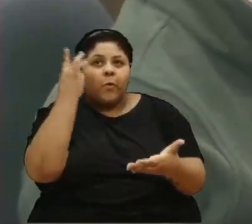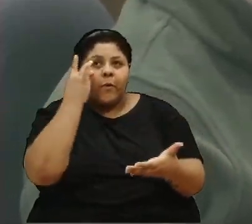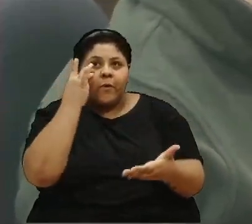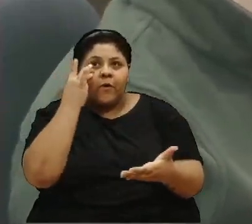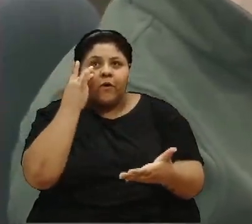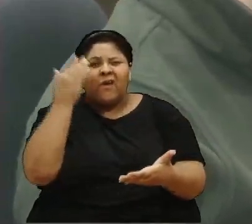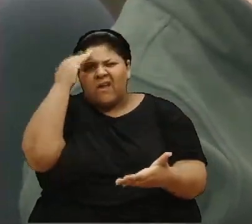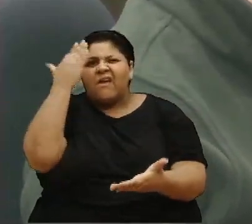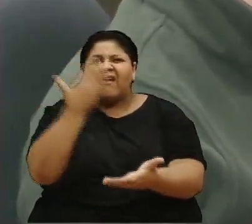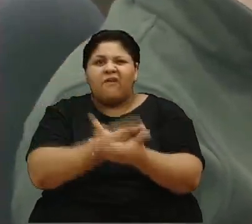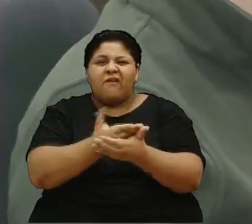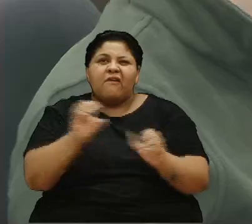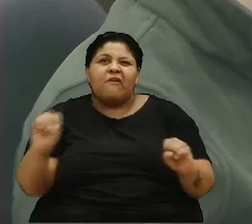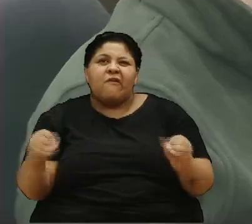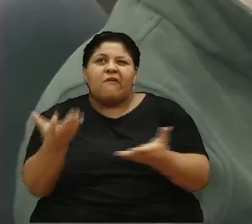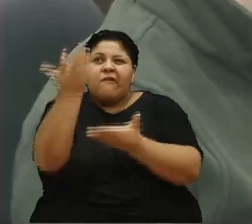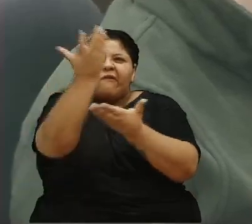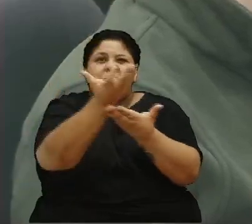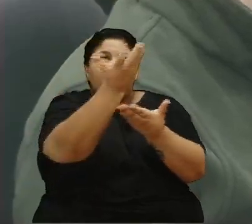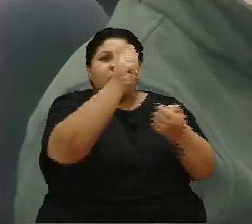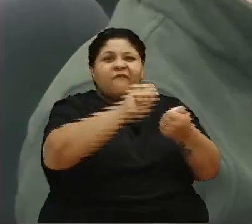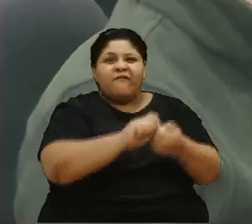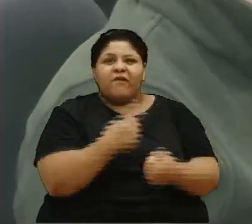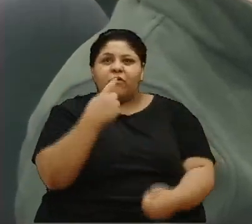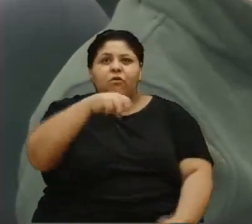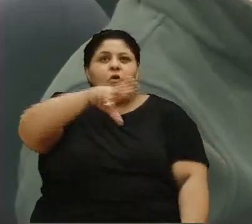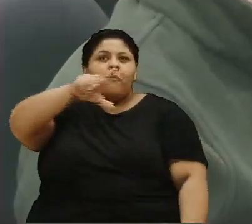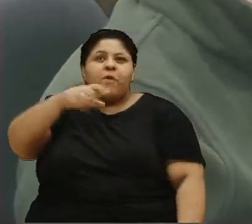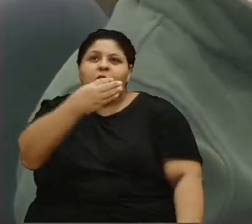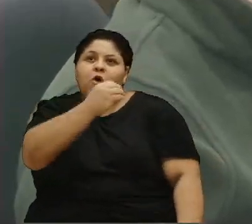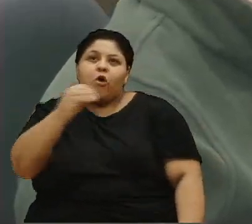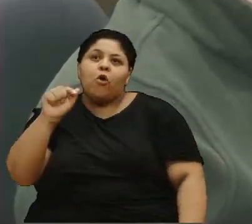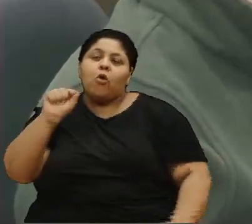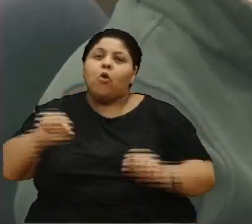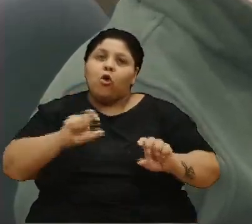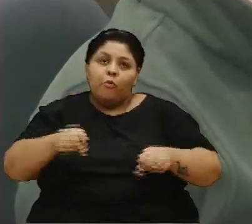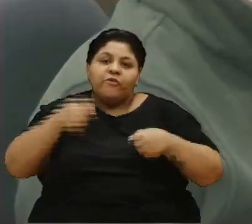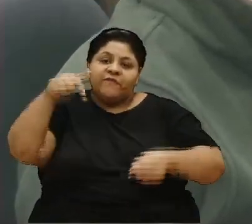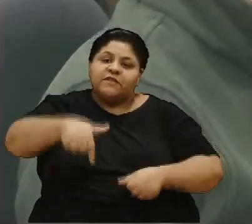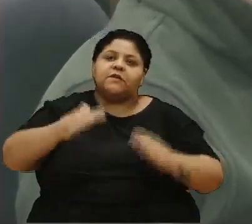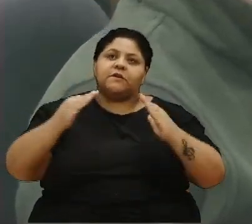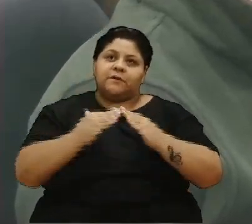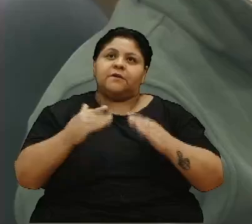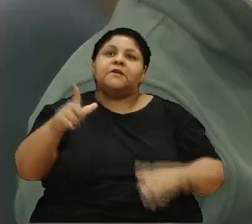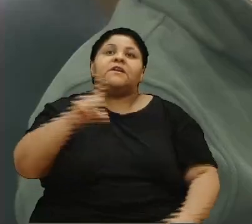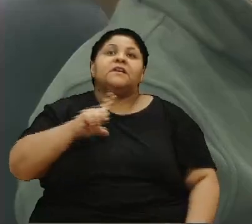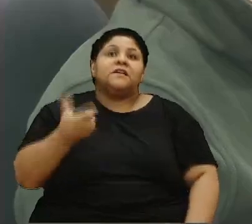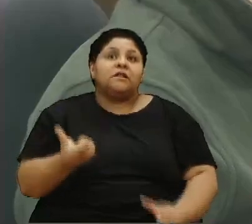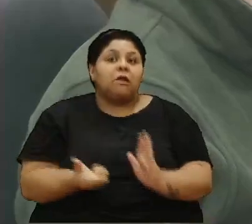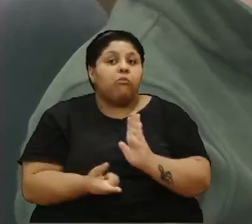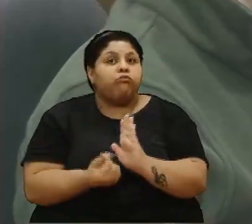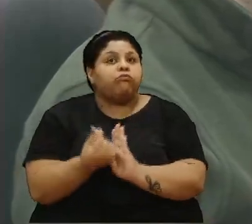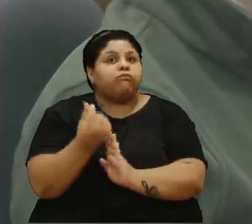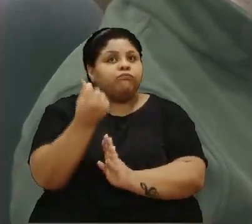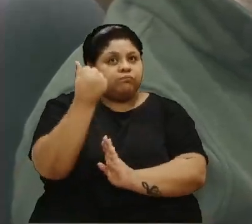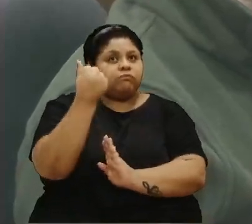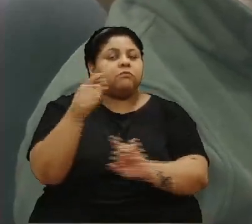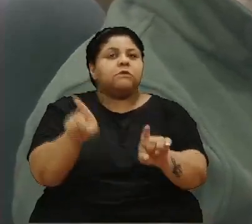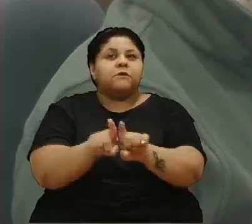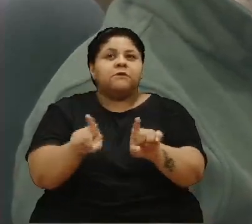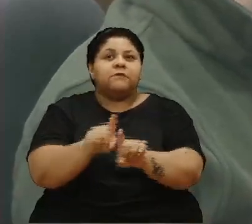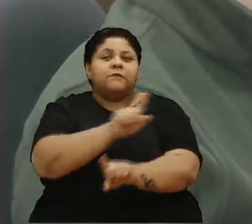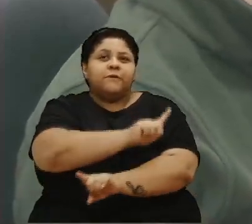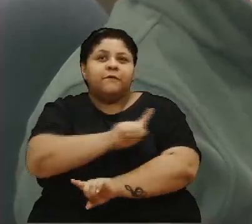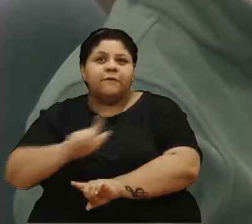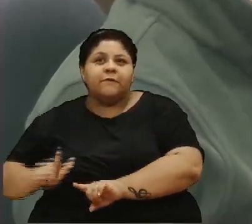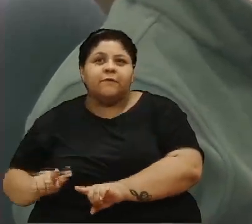E acredito que a Festa das Colheitas não é feita só com 1.400.000, como foi defendido nessa casa. Ela tem um custo muito maior. Inclusive, no